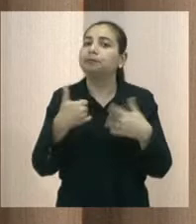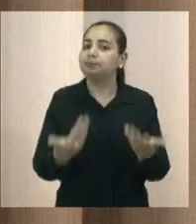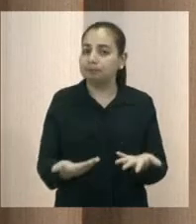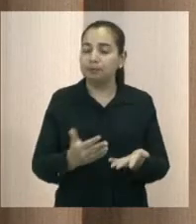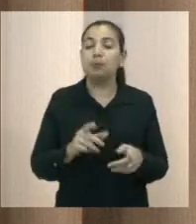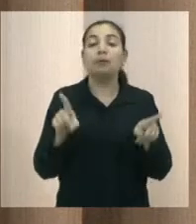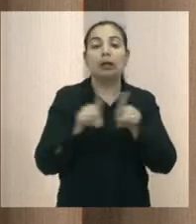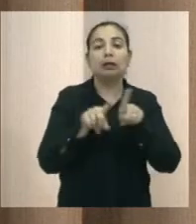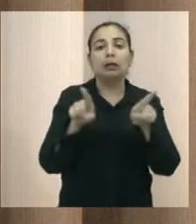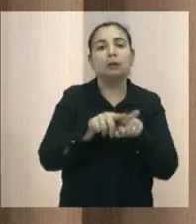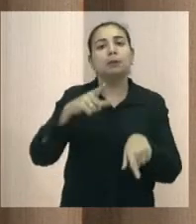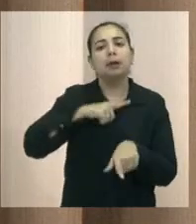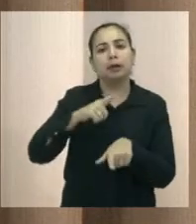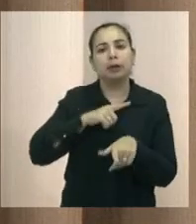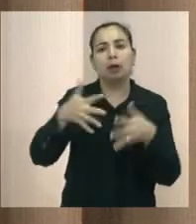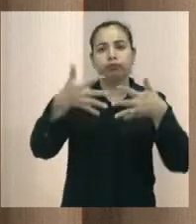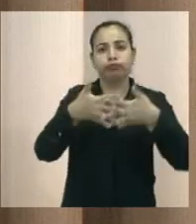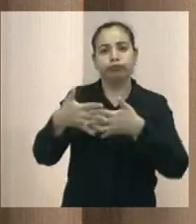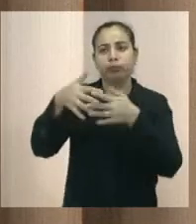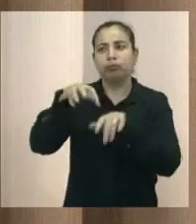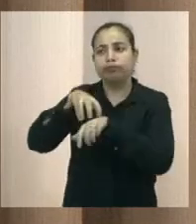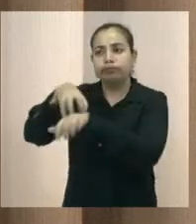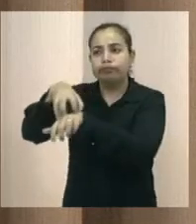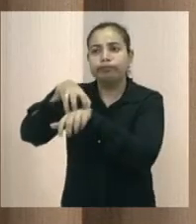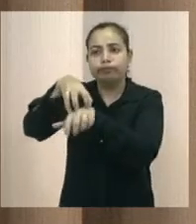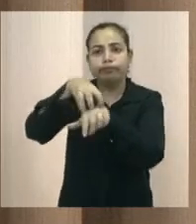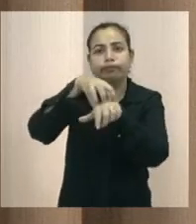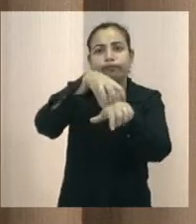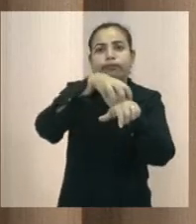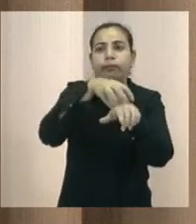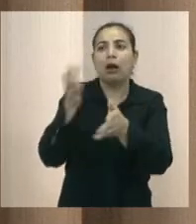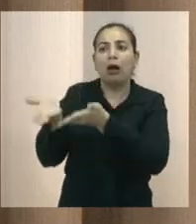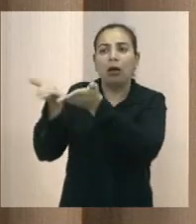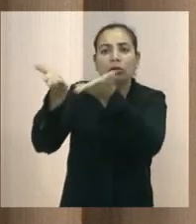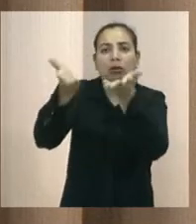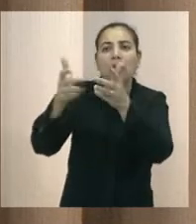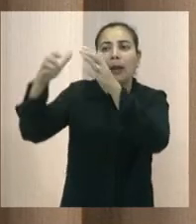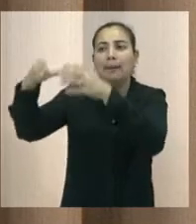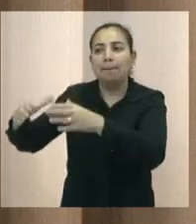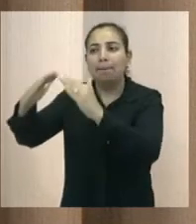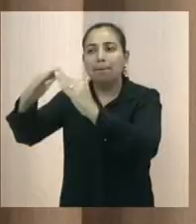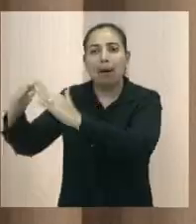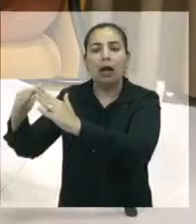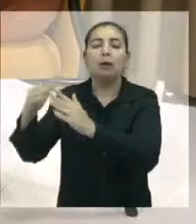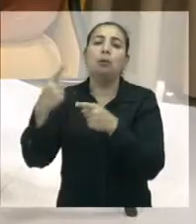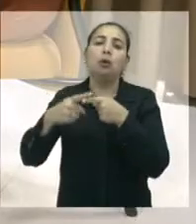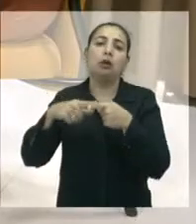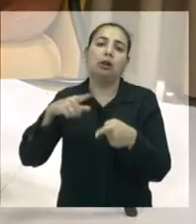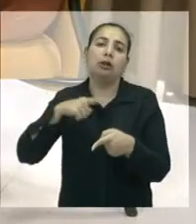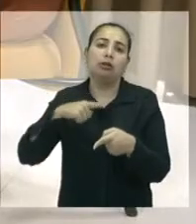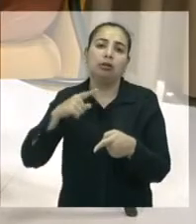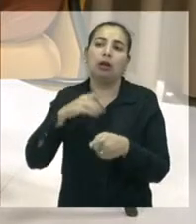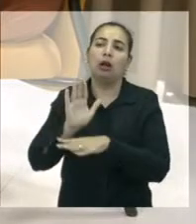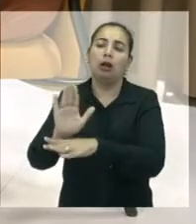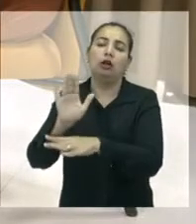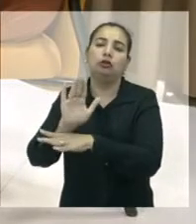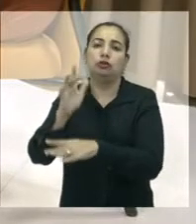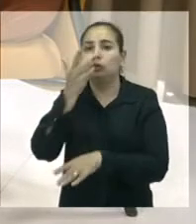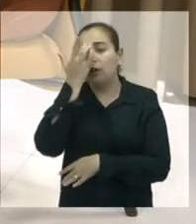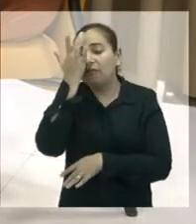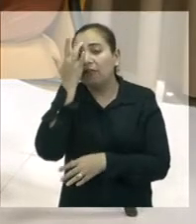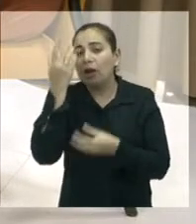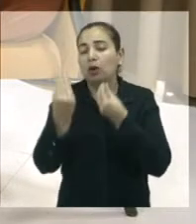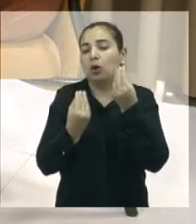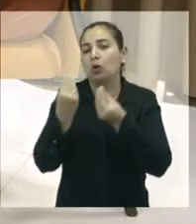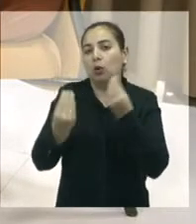as comunidades, para as periferias, facilitando o acesso da população aos seus direitos, né? Verdade. E nesse ponto, doutora, o que é que a gente